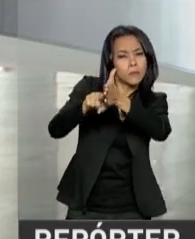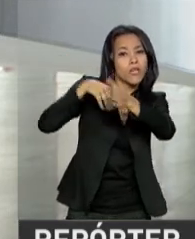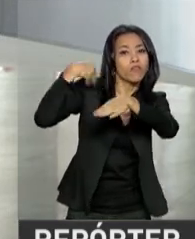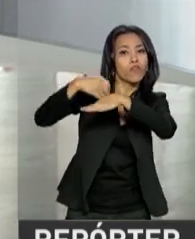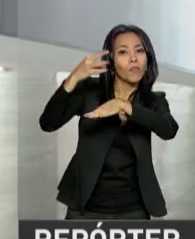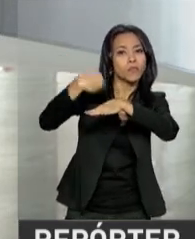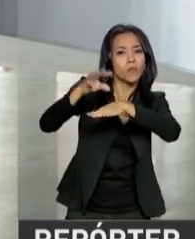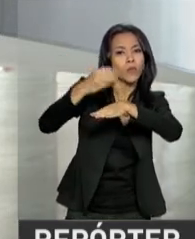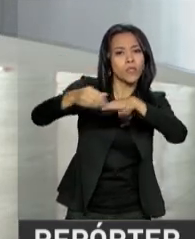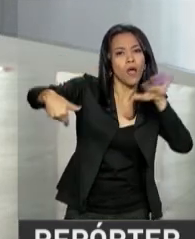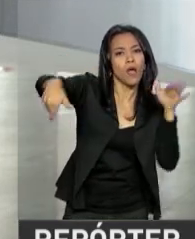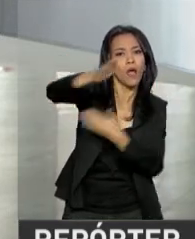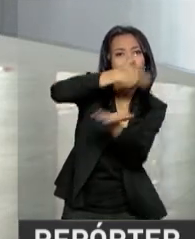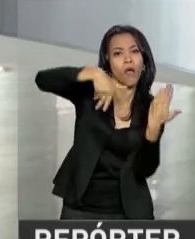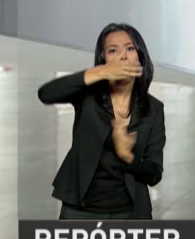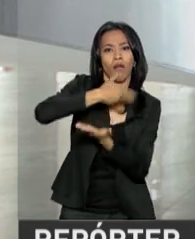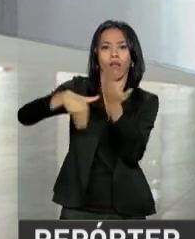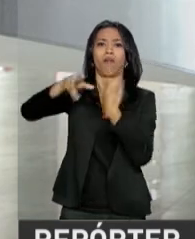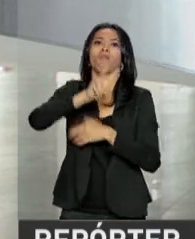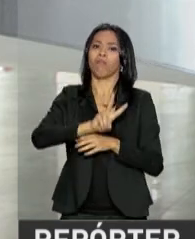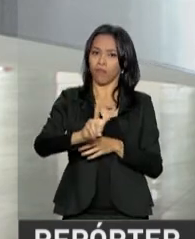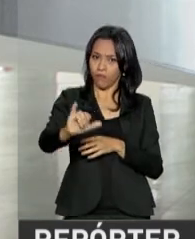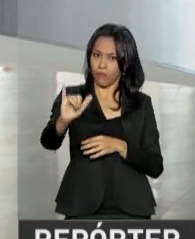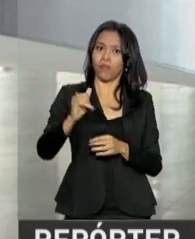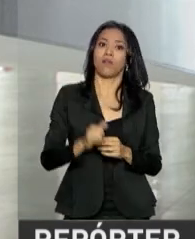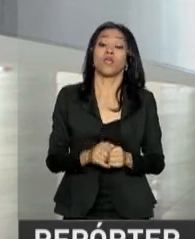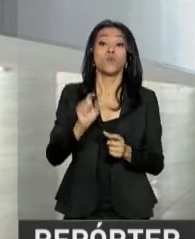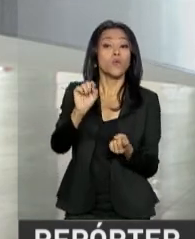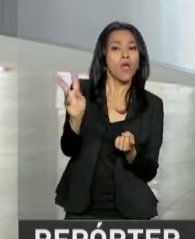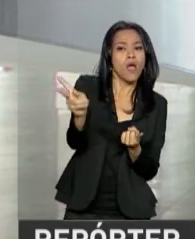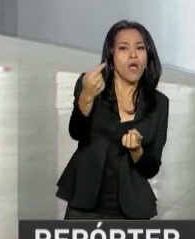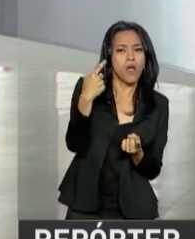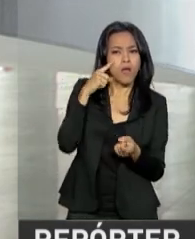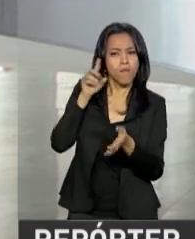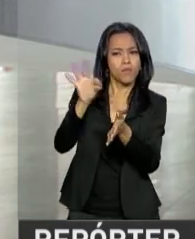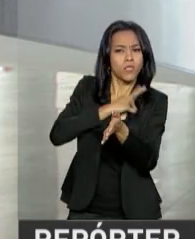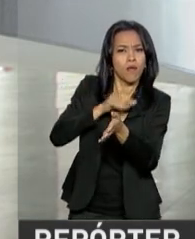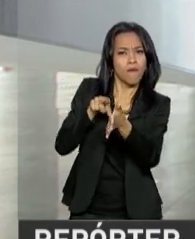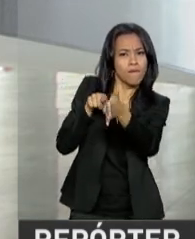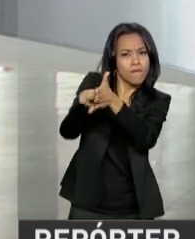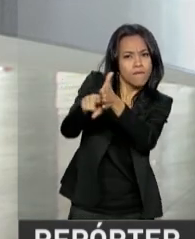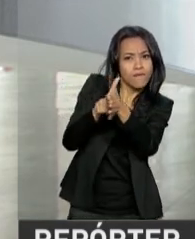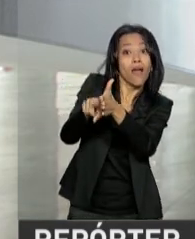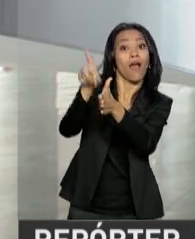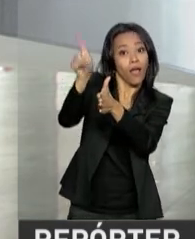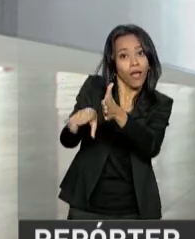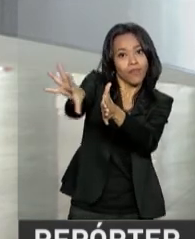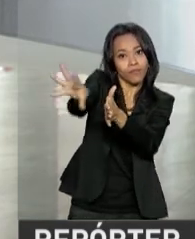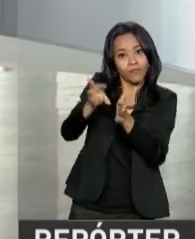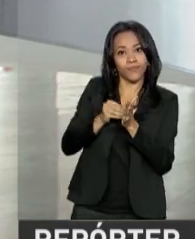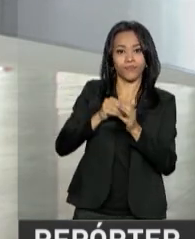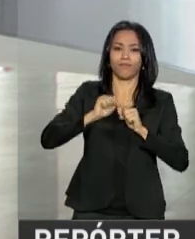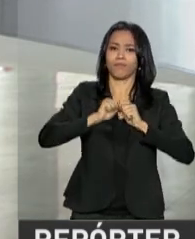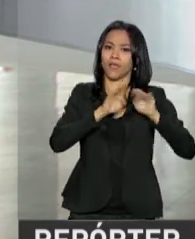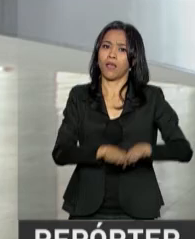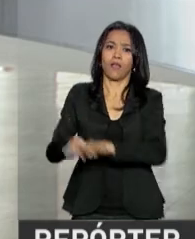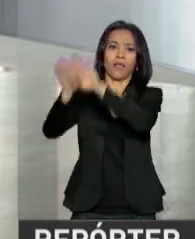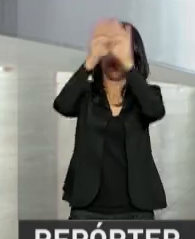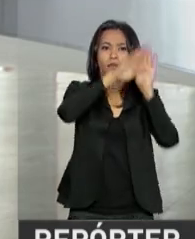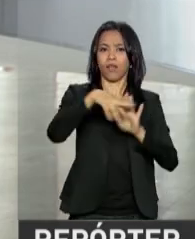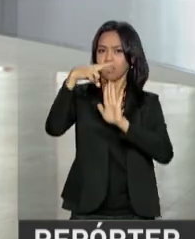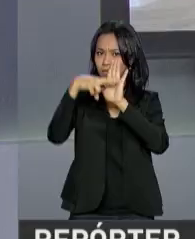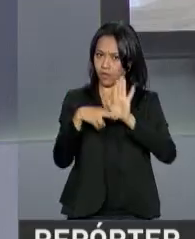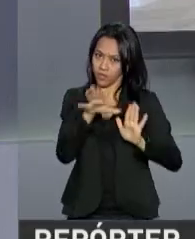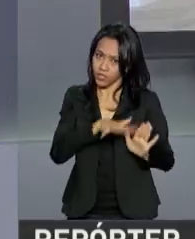informações os registros de ocorrências e também as investigações passam agora a ser padronizados voto com